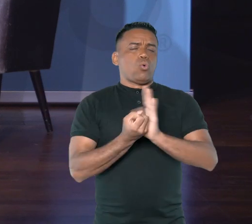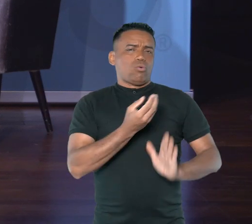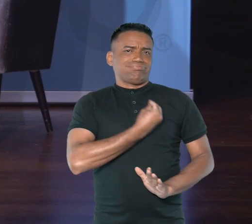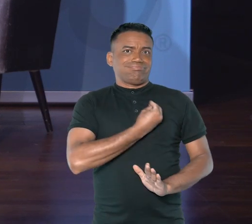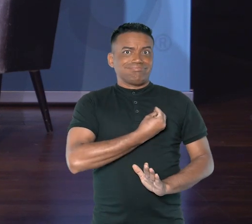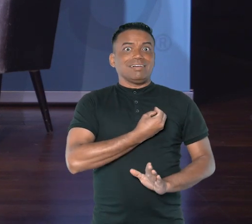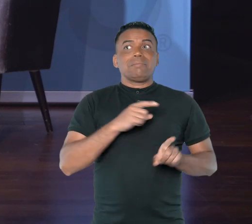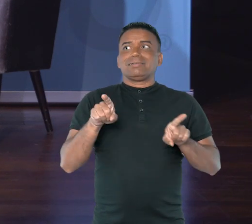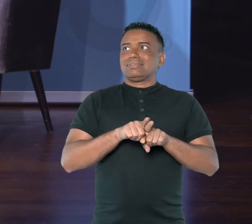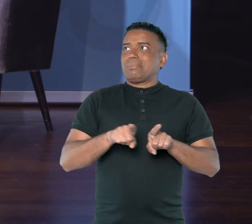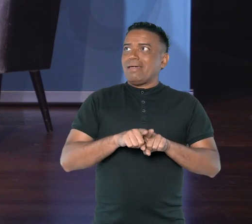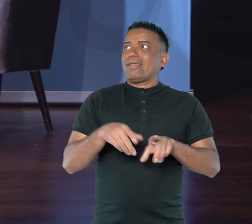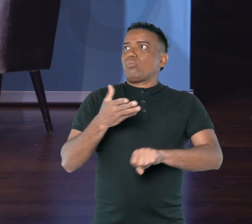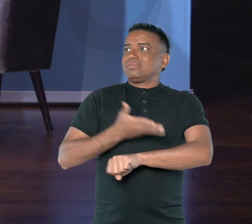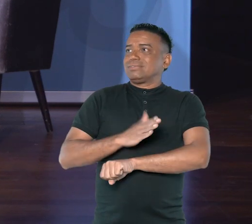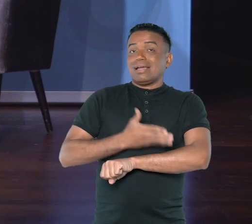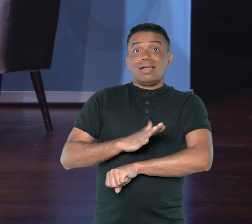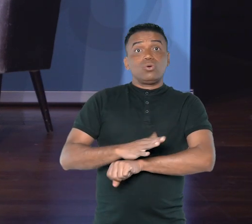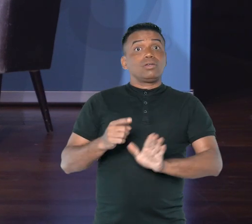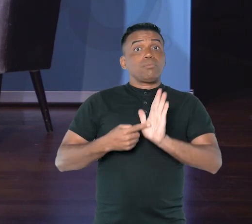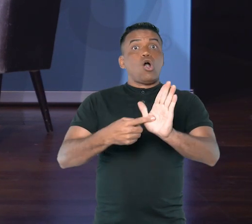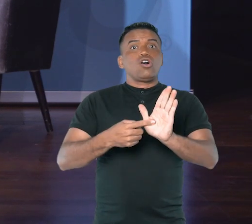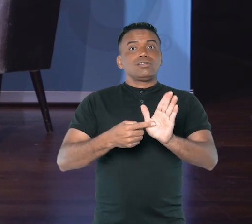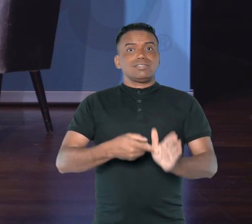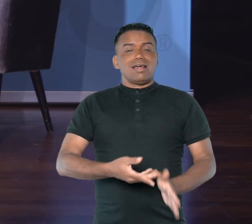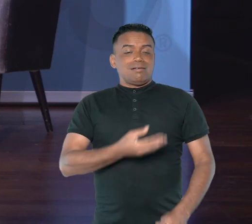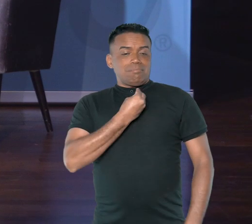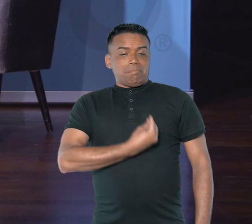também sobre a vida. Então, acho que os dois